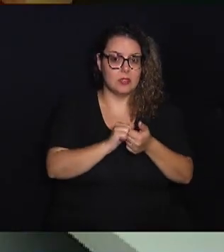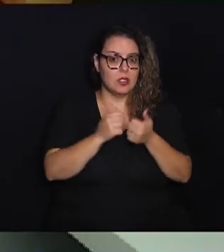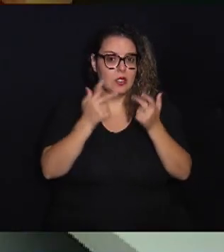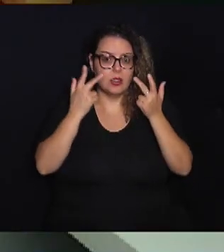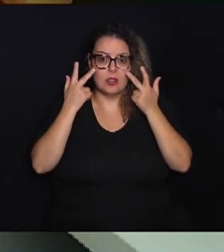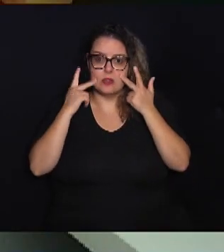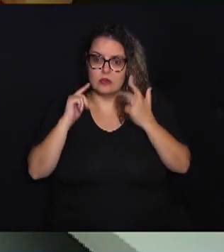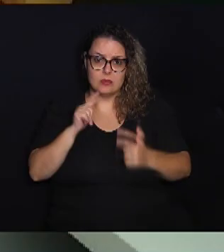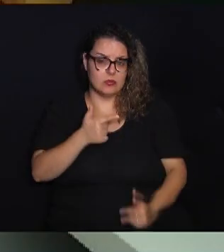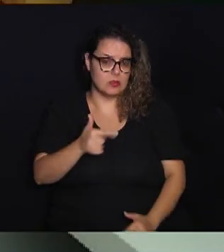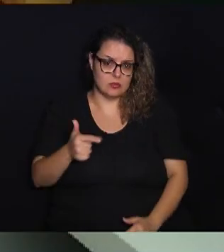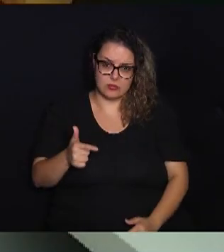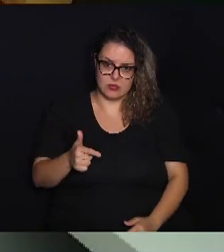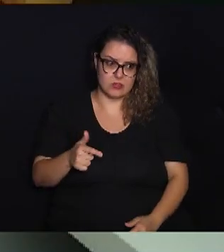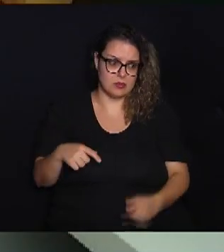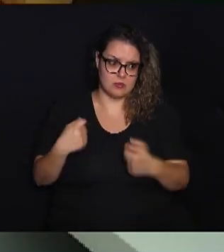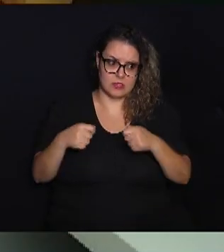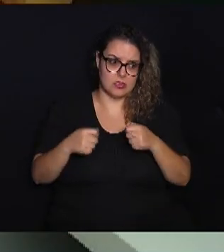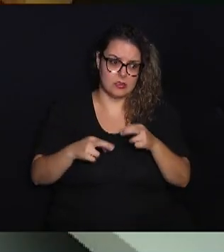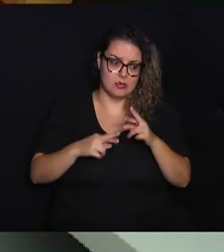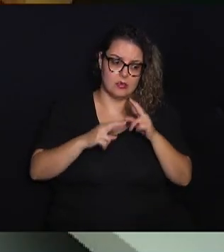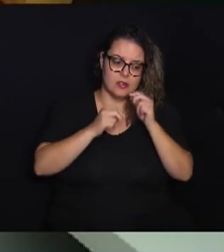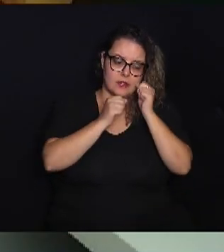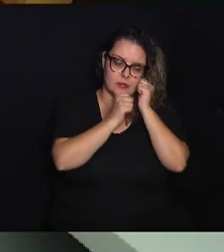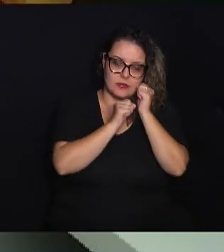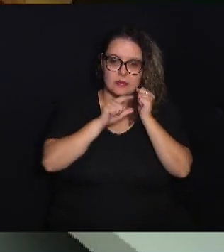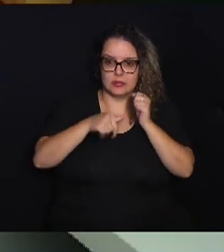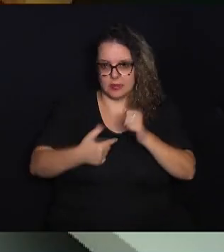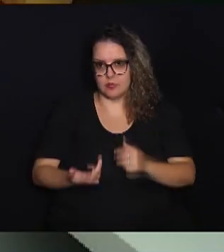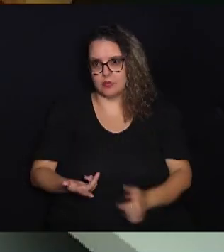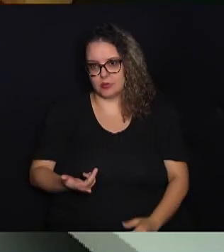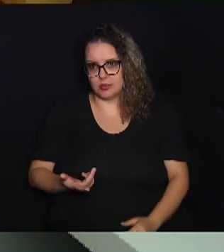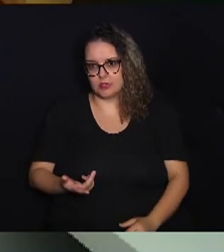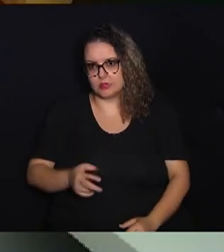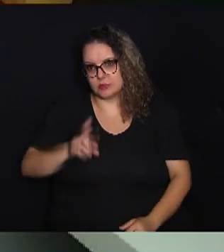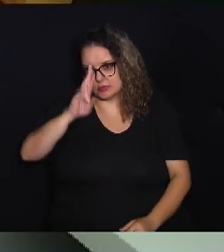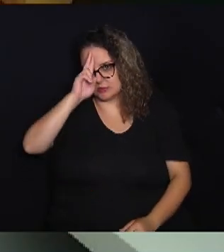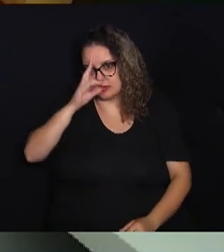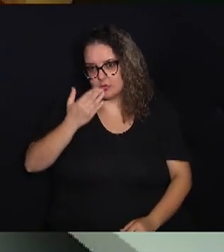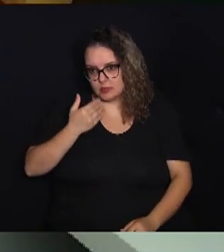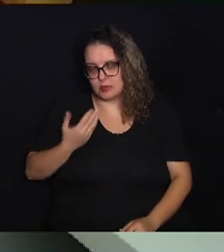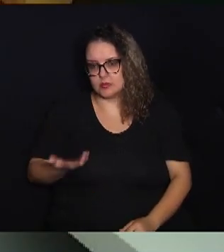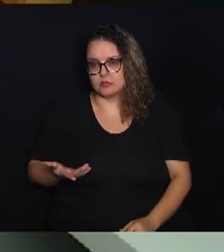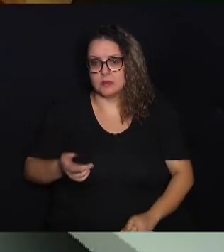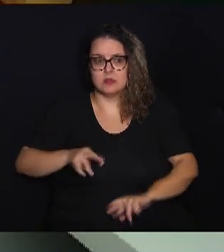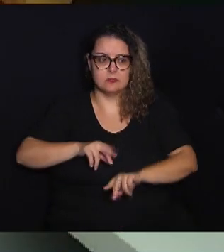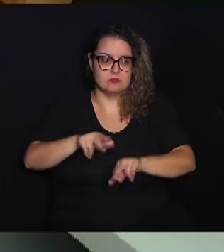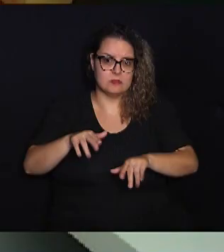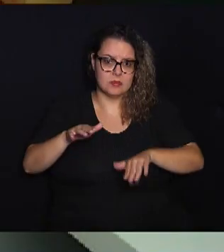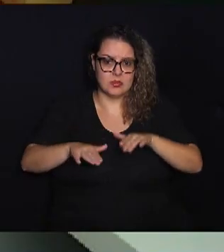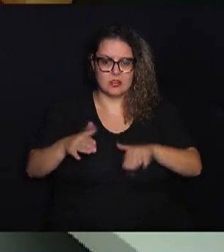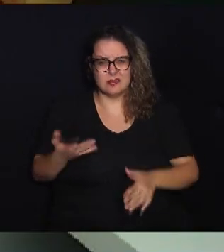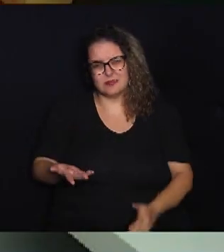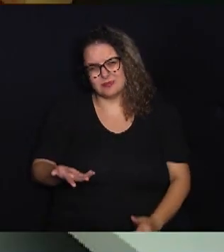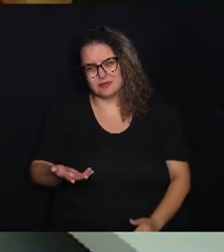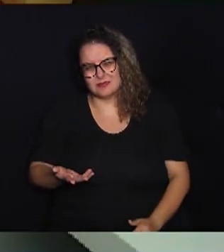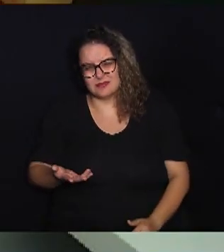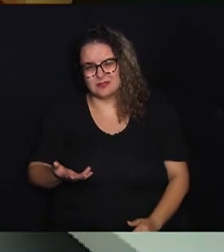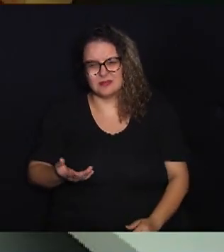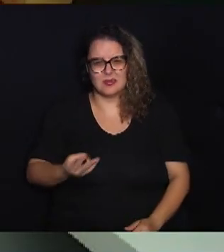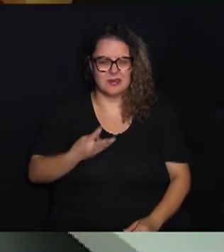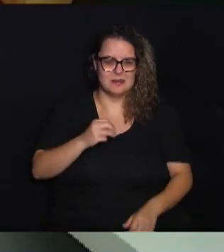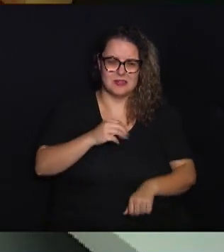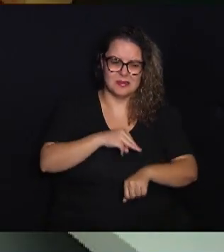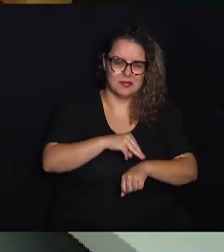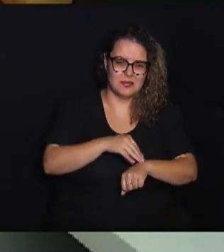ter necessidade de um cochilo diurno. Por N situações, às vezes a gente acordou meia hora mais cedo,